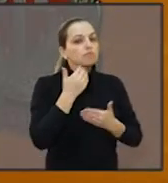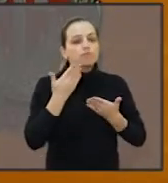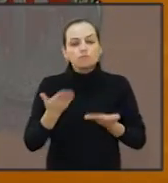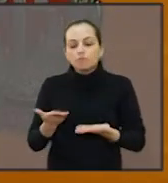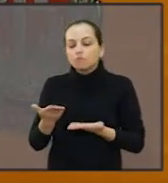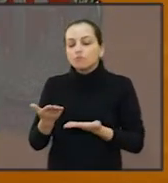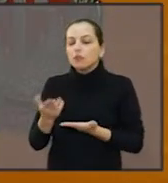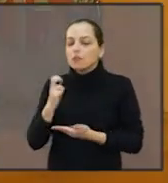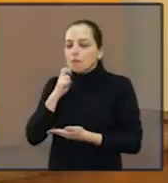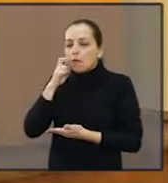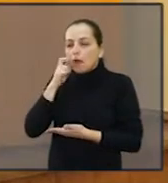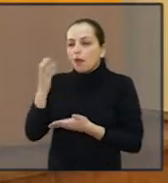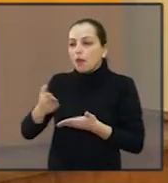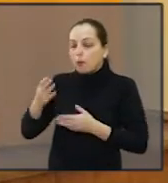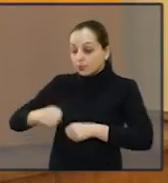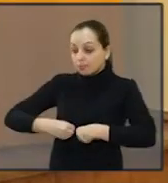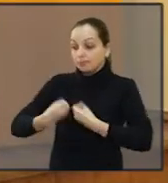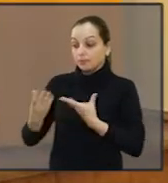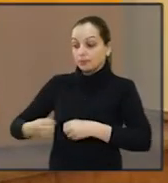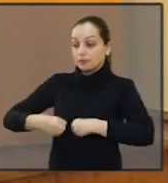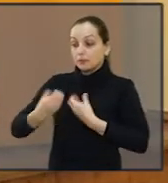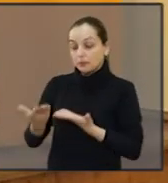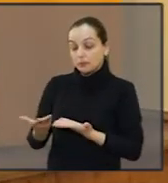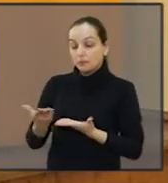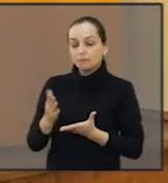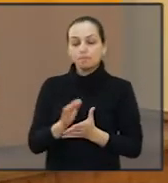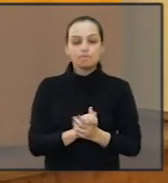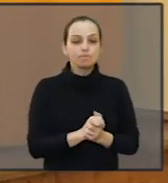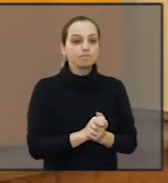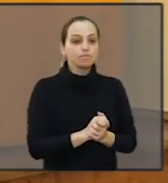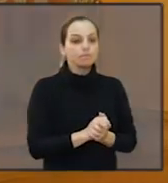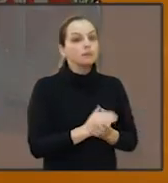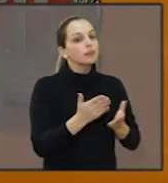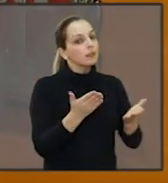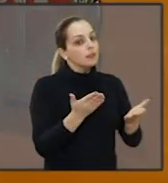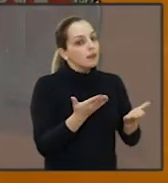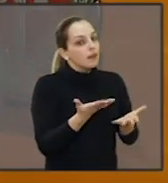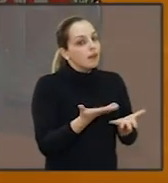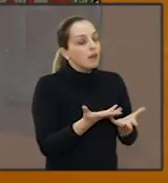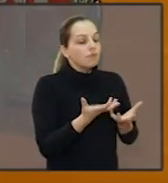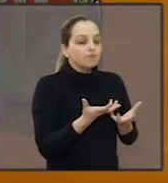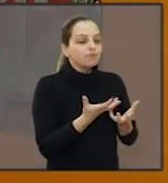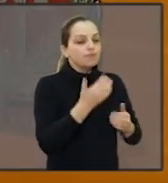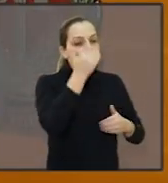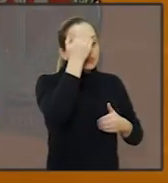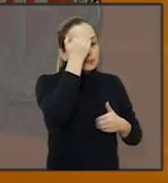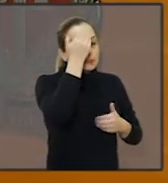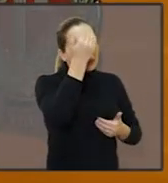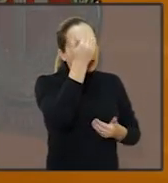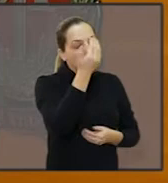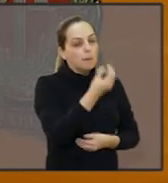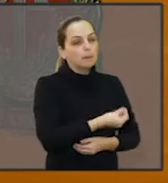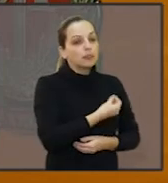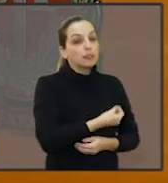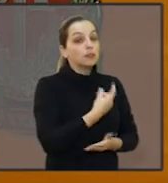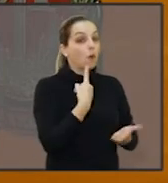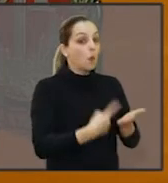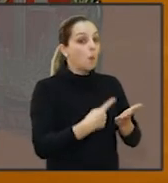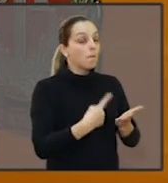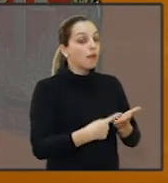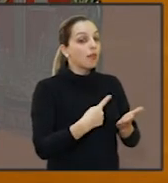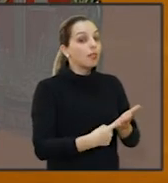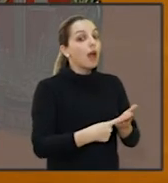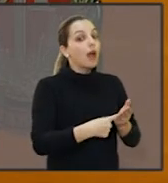do... Quietinha, agora fala mais que a mulher da cobra. Então, eu queria te agradecer pela presença. Acho que nós vamos ter que